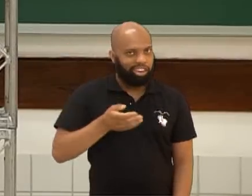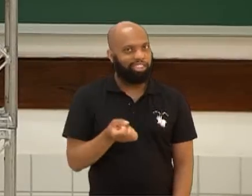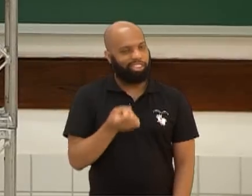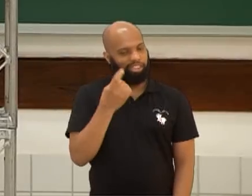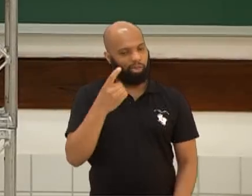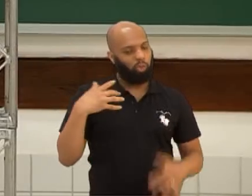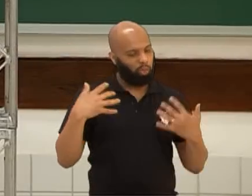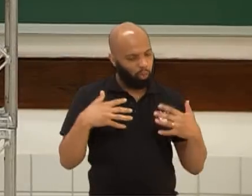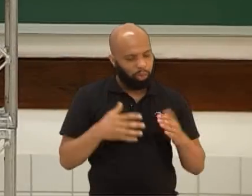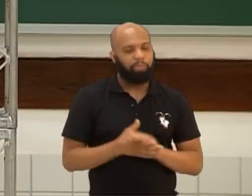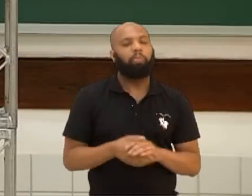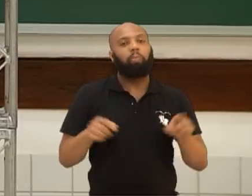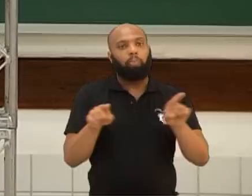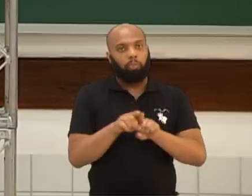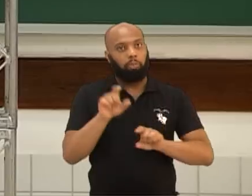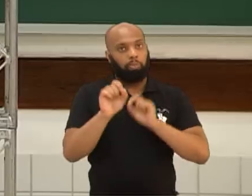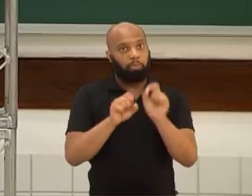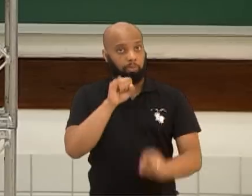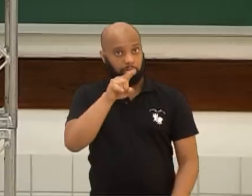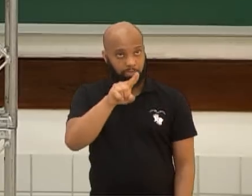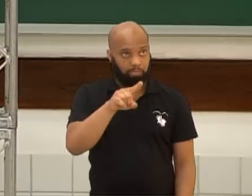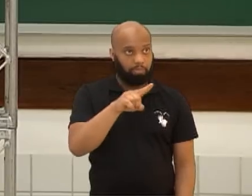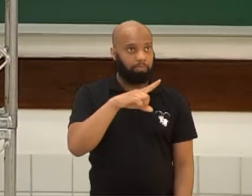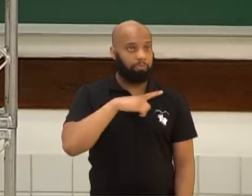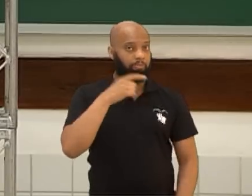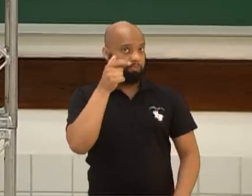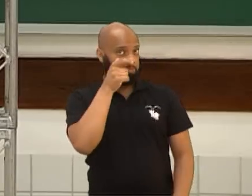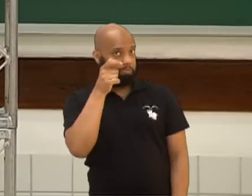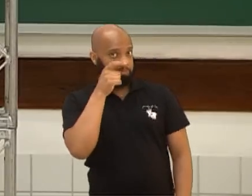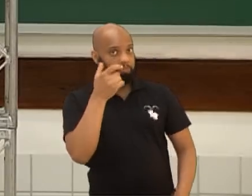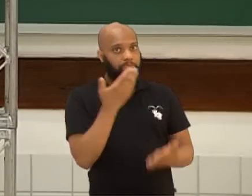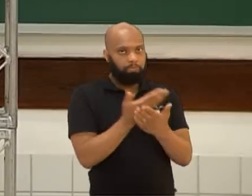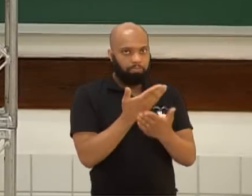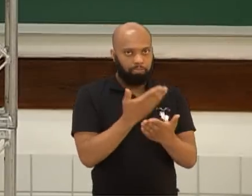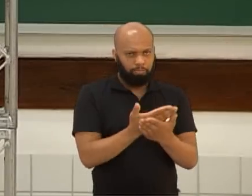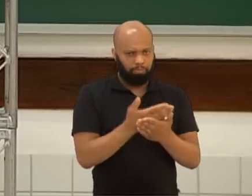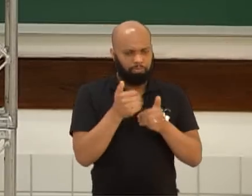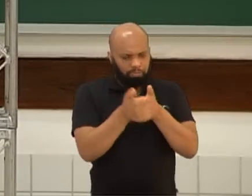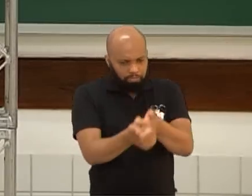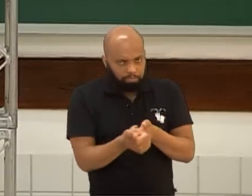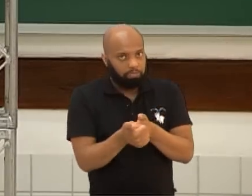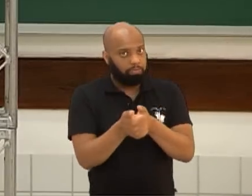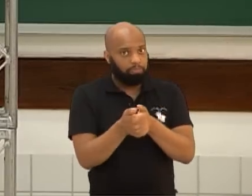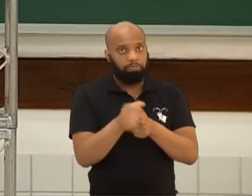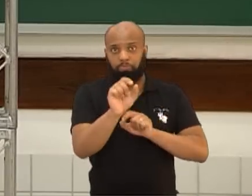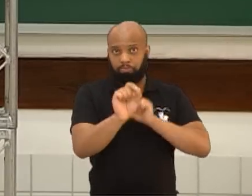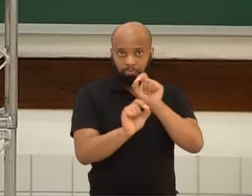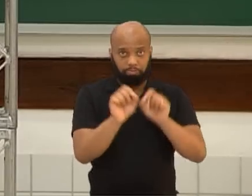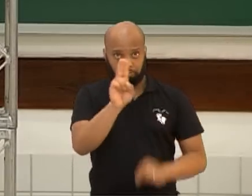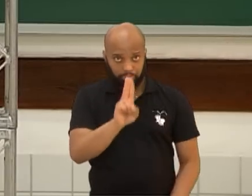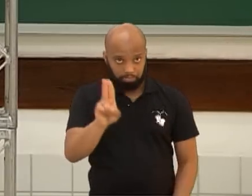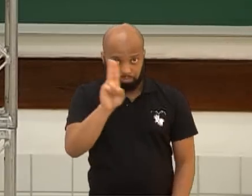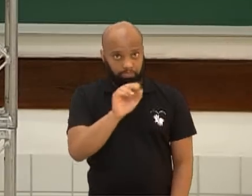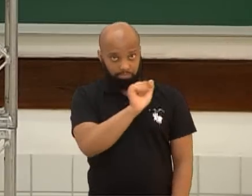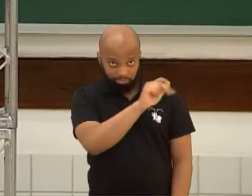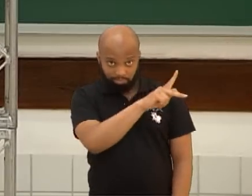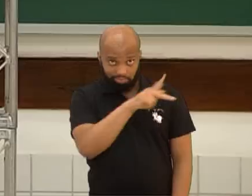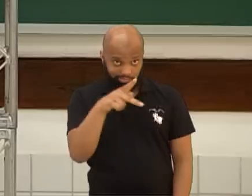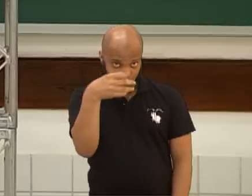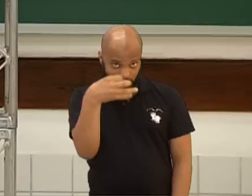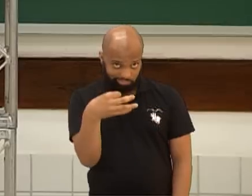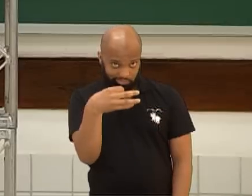Né? E, claro, se você está assistindo, vendo, acompanhando as nossas aulas, vendo